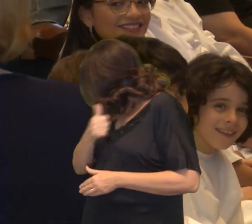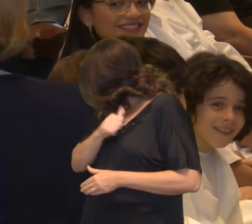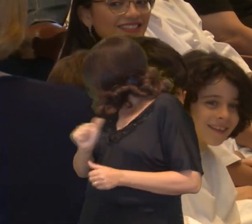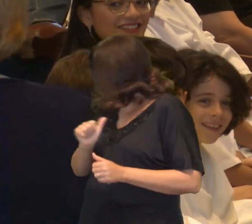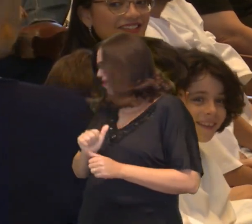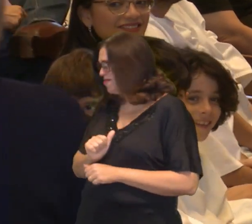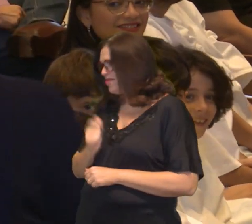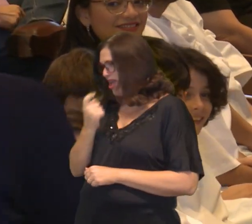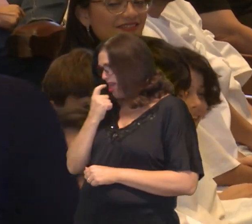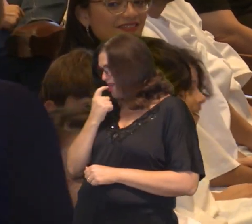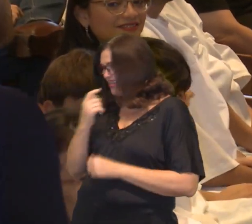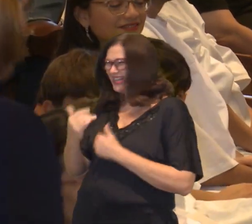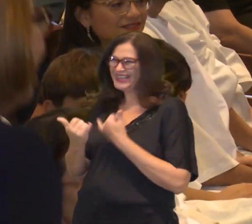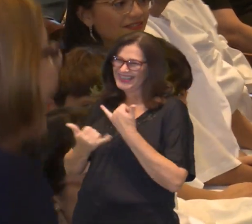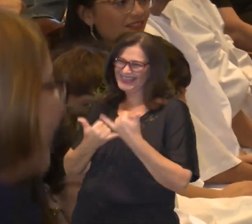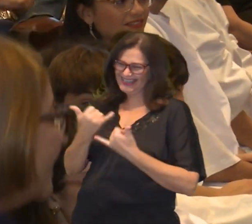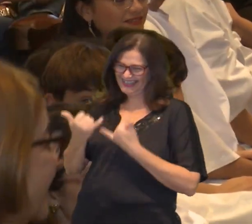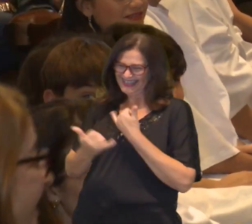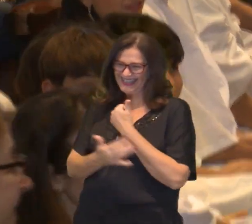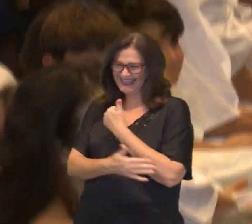Obrigado, Eunir.